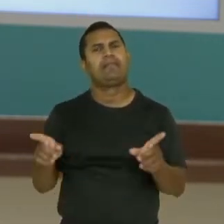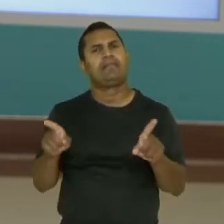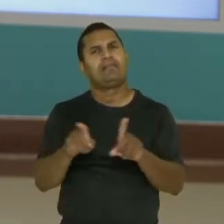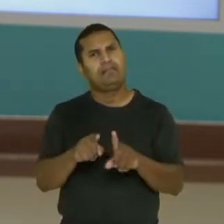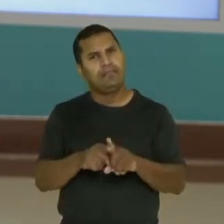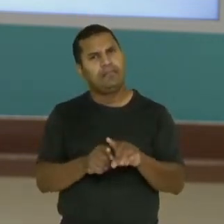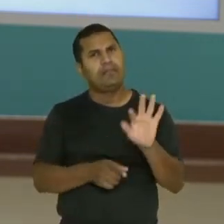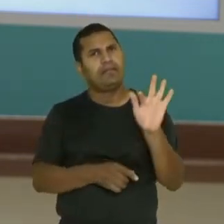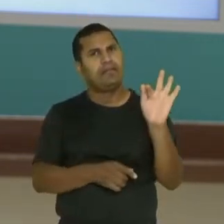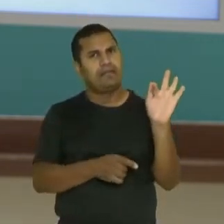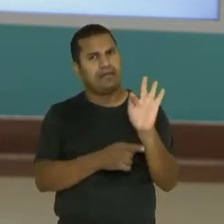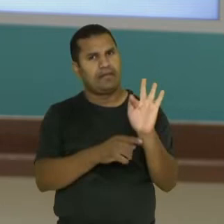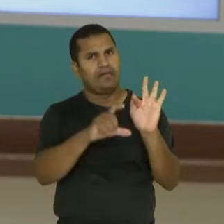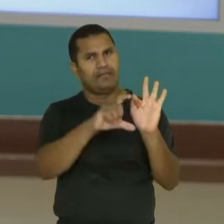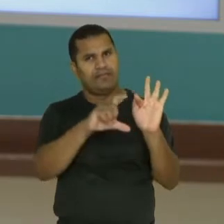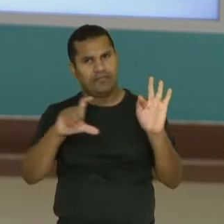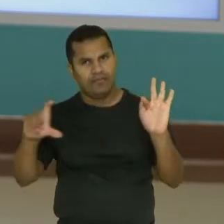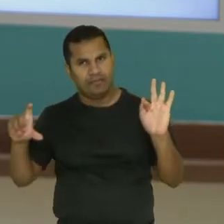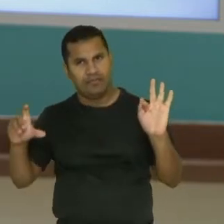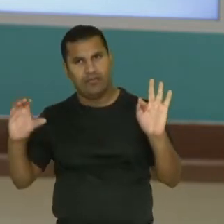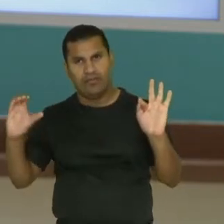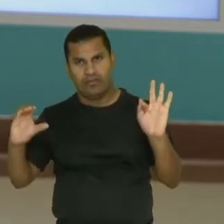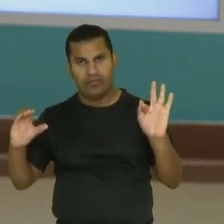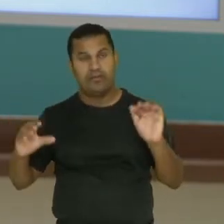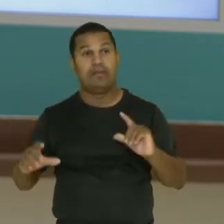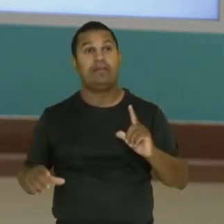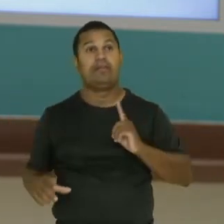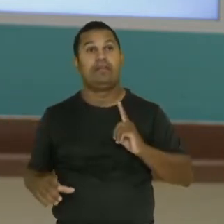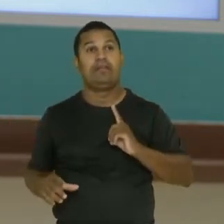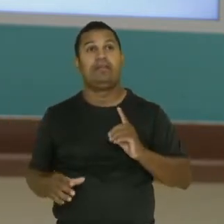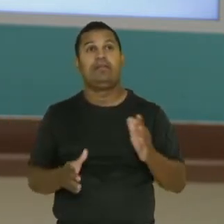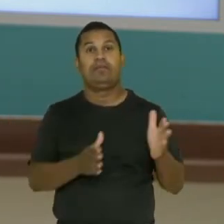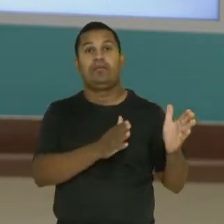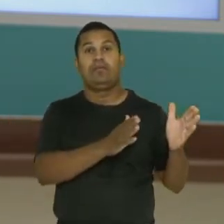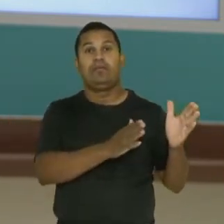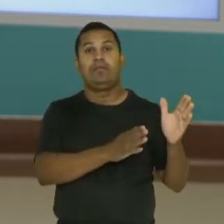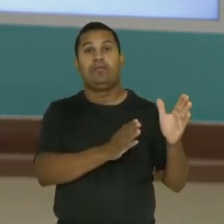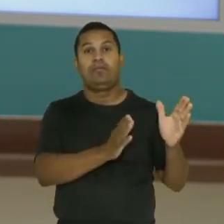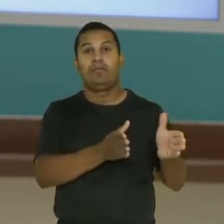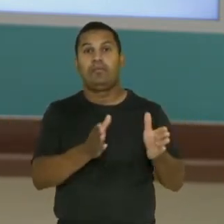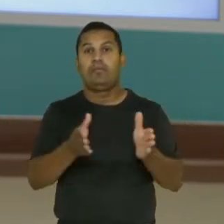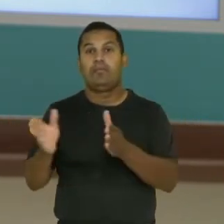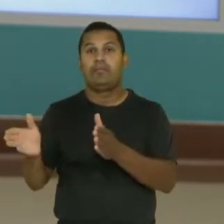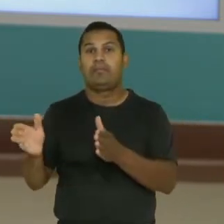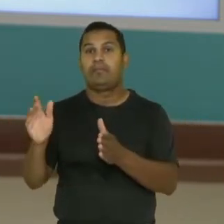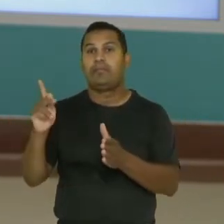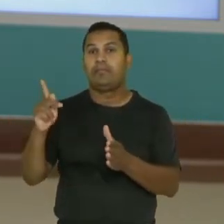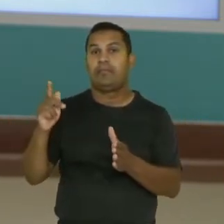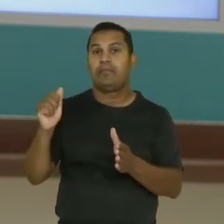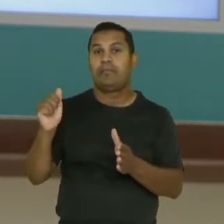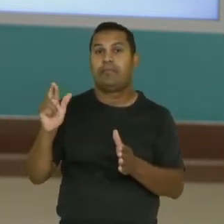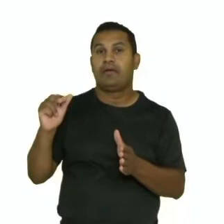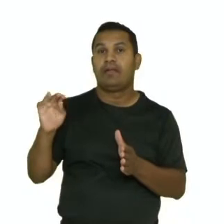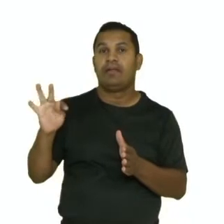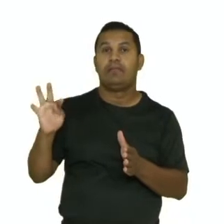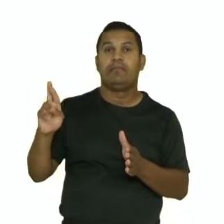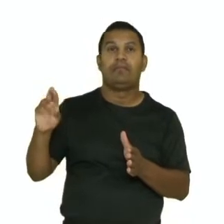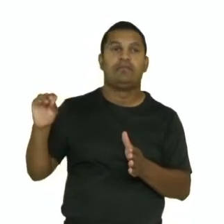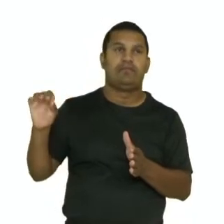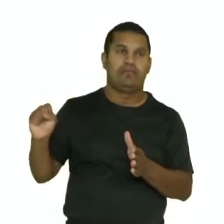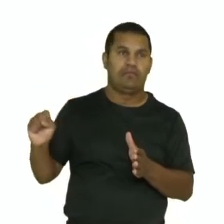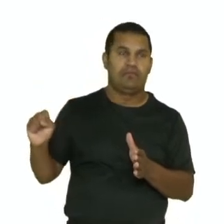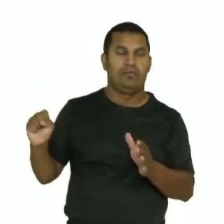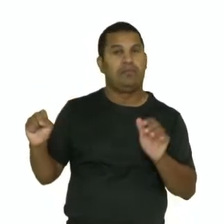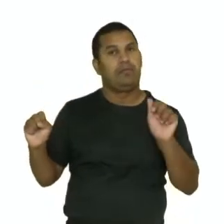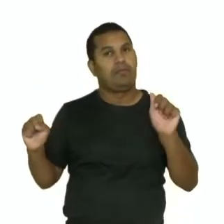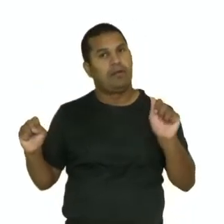aqui eu tenho uma função completa com todos os parâmetros, que são o a, o b, o c e o d. Então, nós